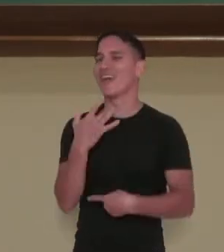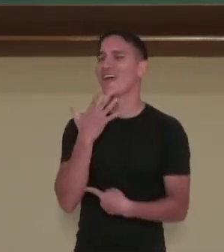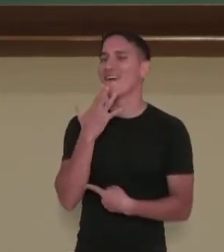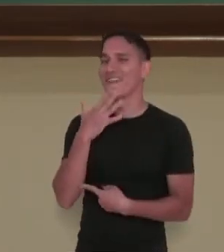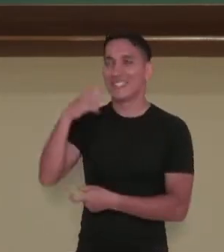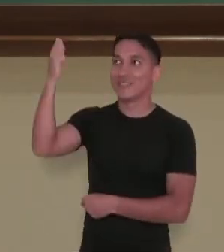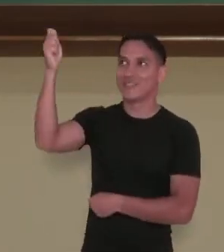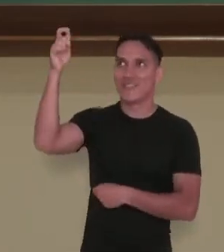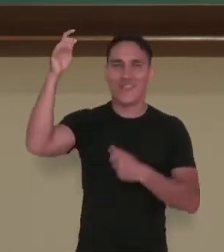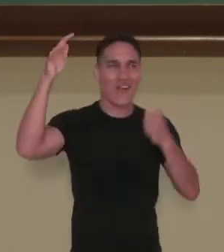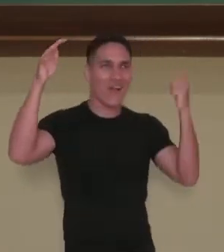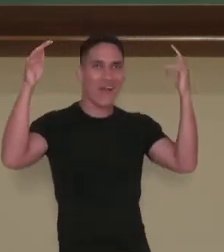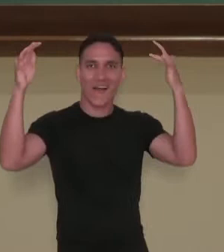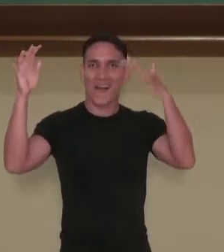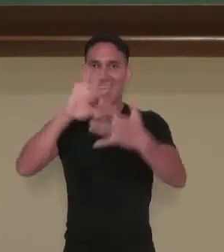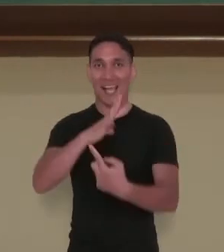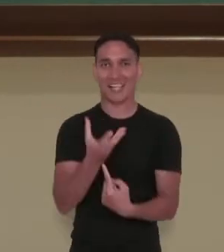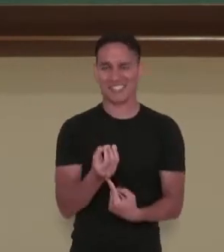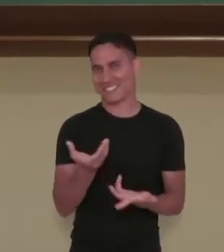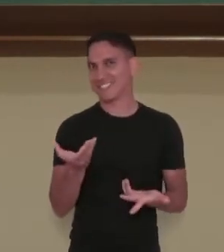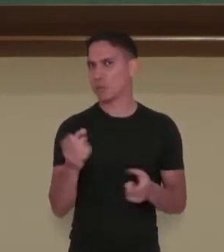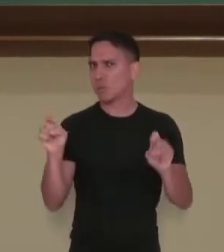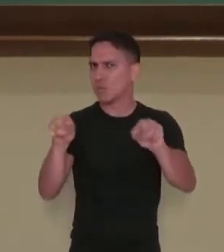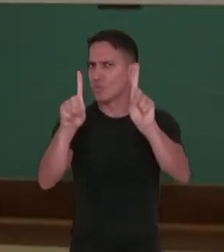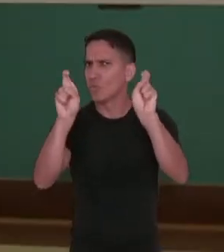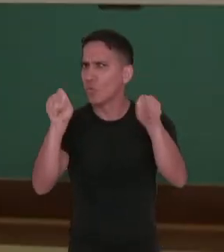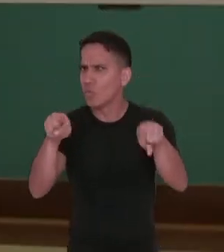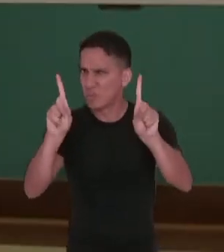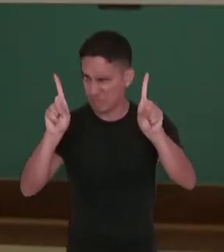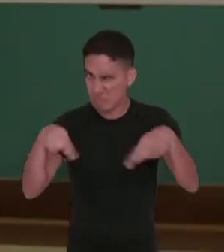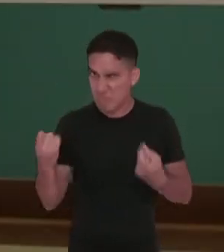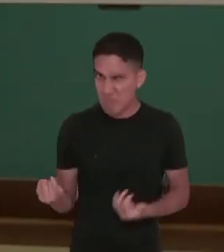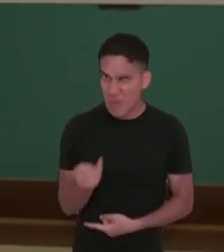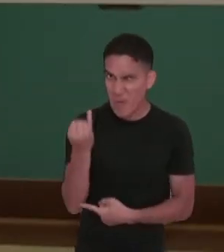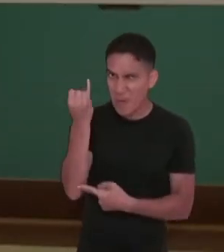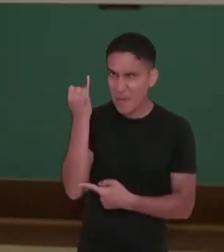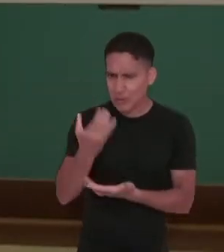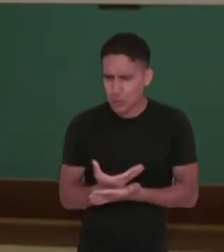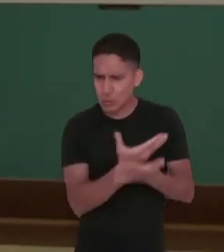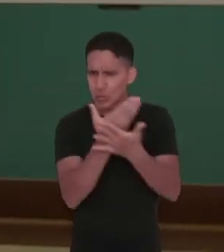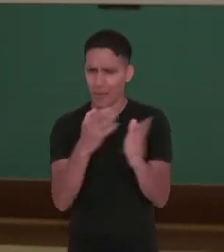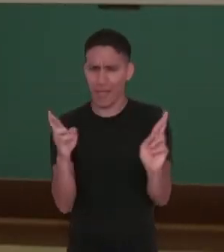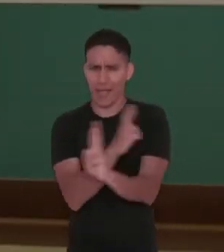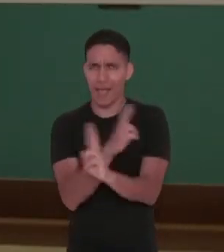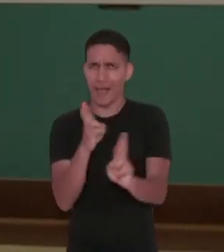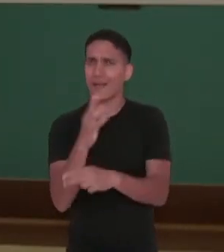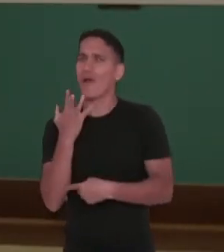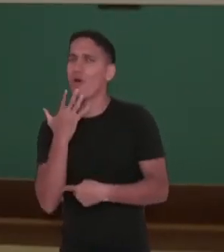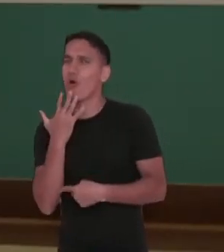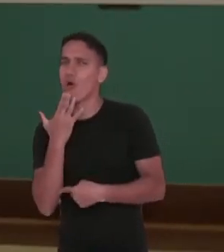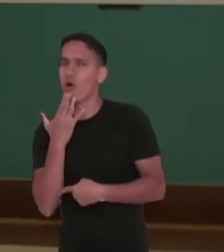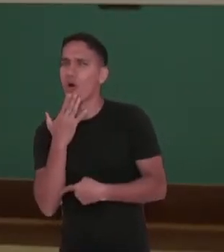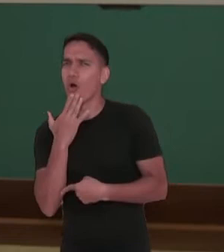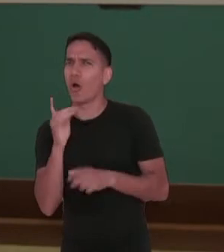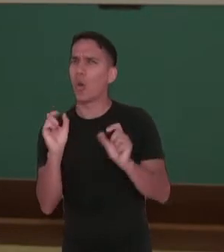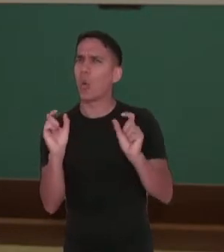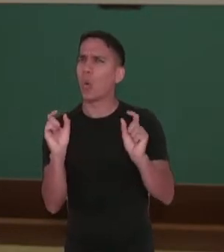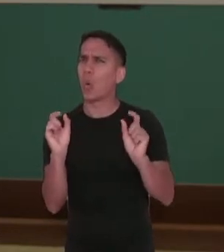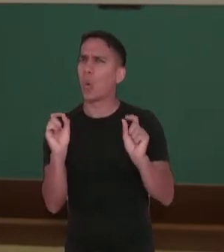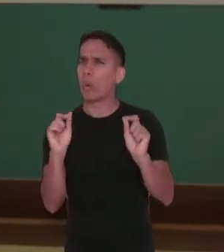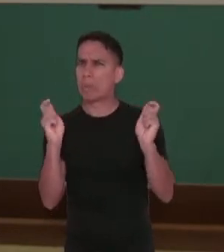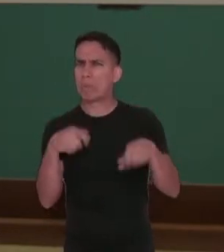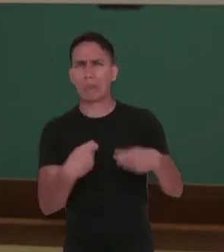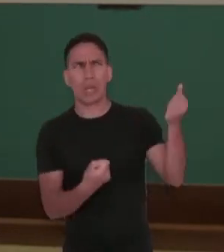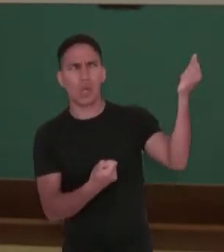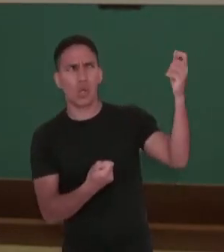e luz na arte. Será que é importante estudarmos a relação das cores e o que será que a